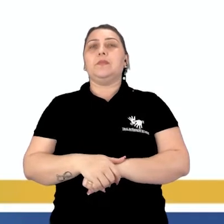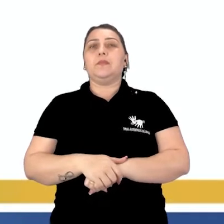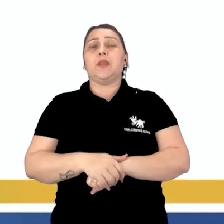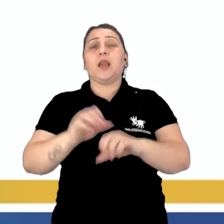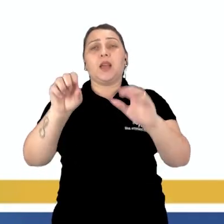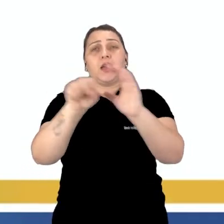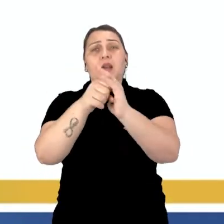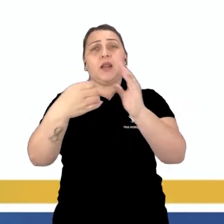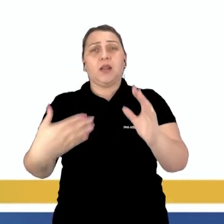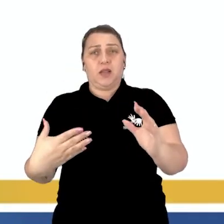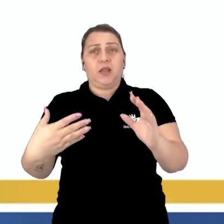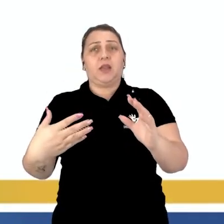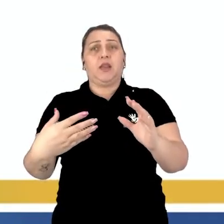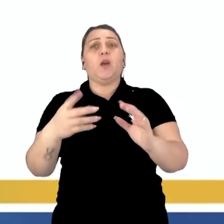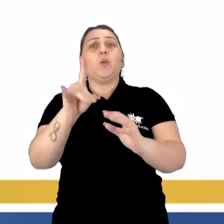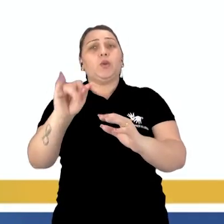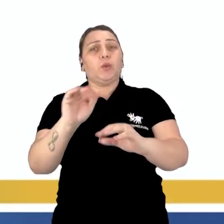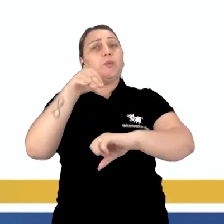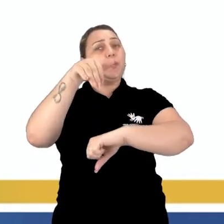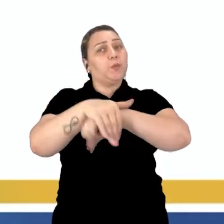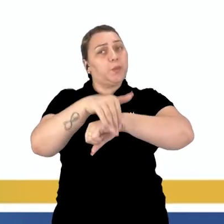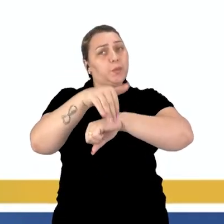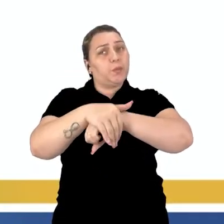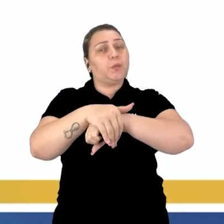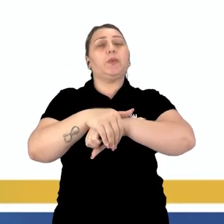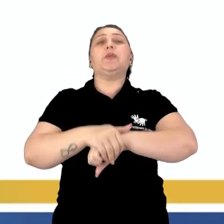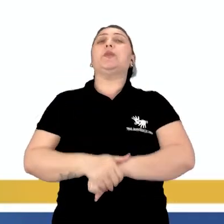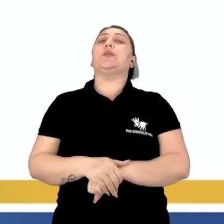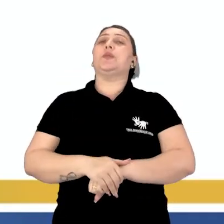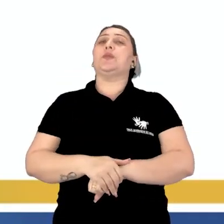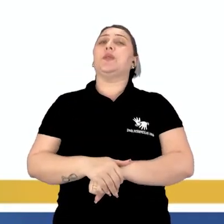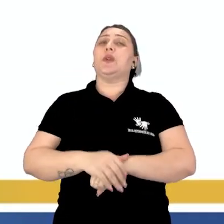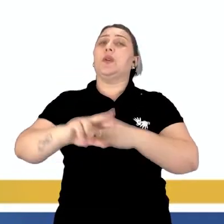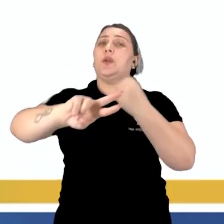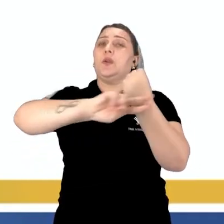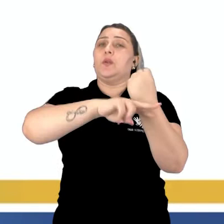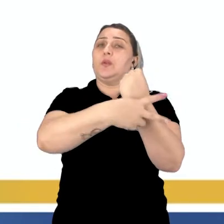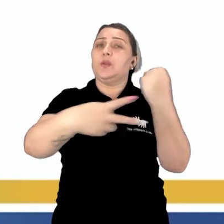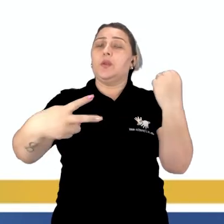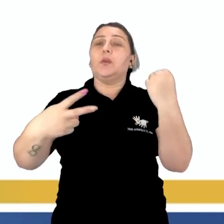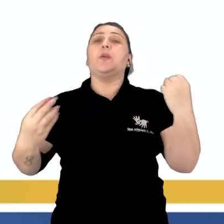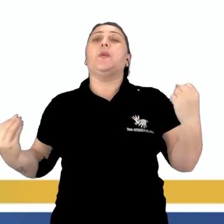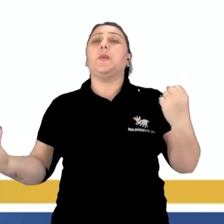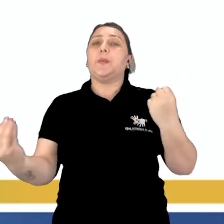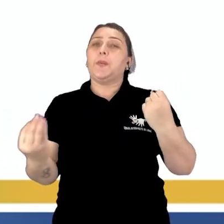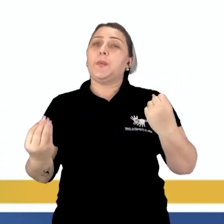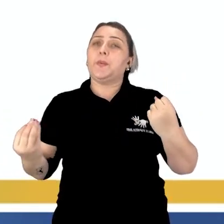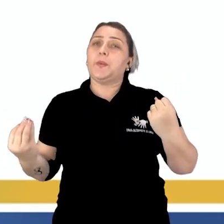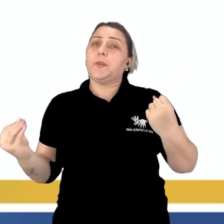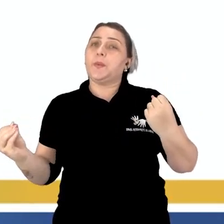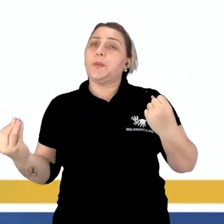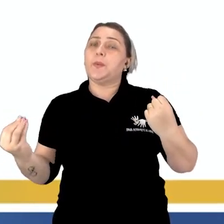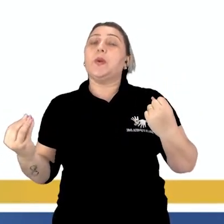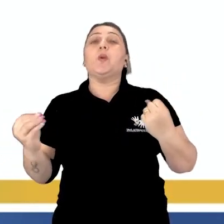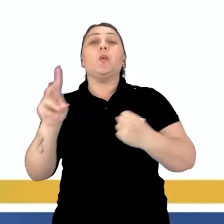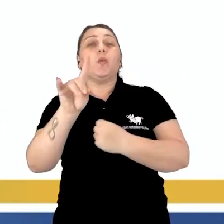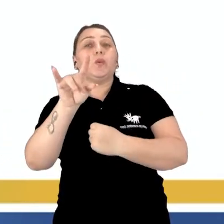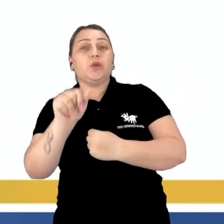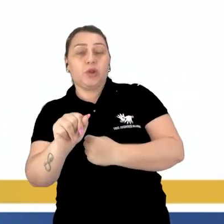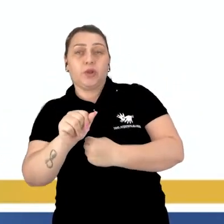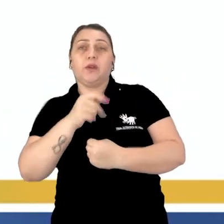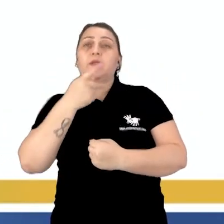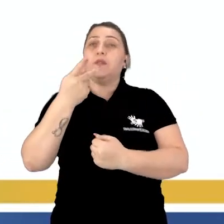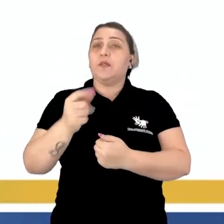que caracteriza aí os dias e as noites, que seria a consequência, então, do movimento de rotação. Durante o dia,